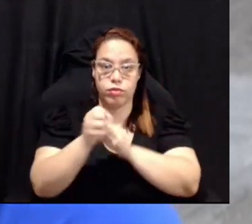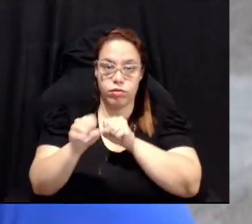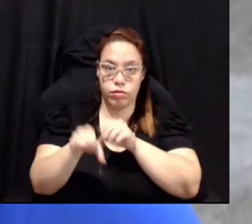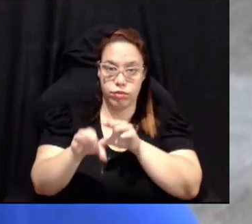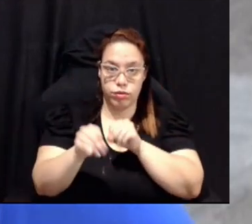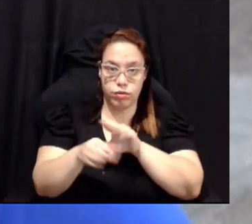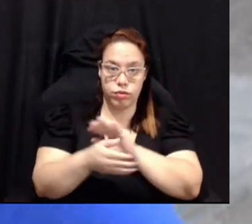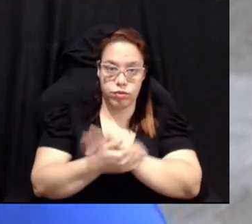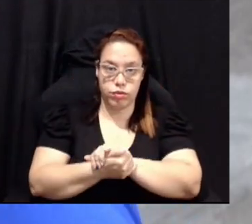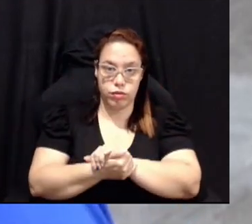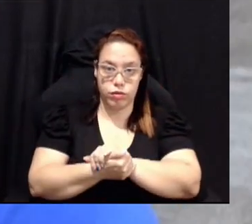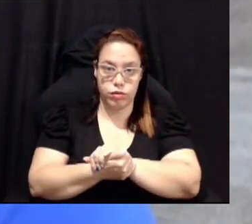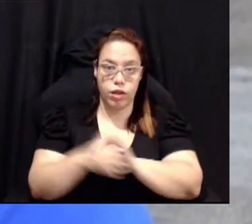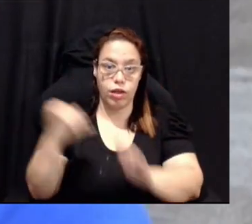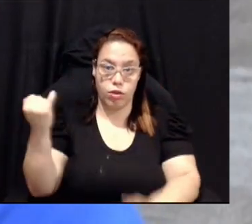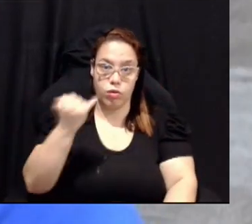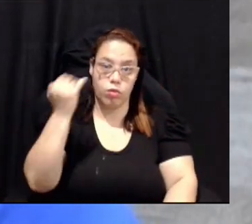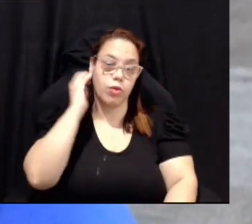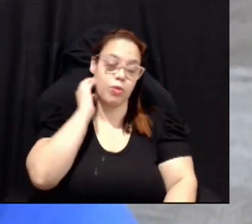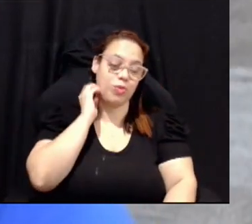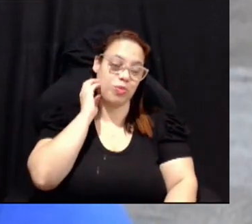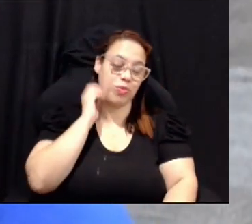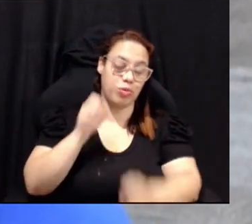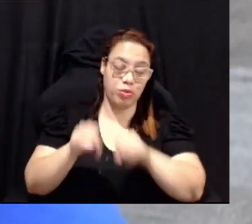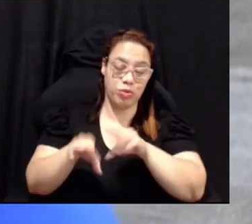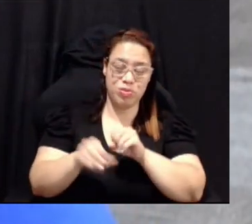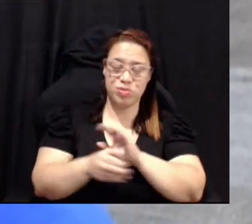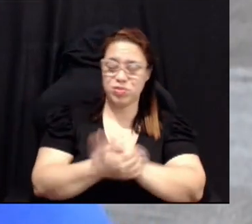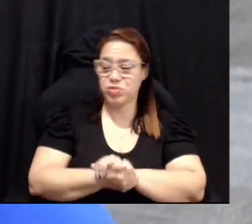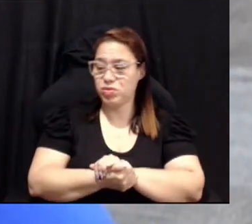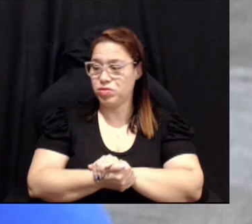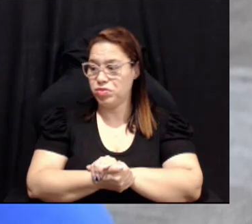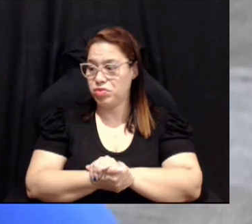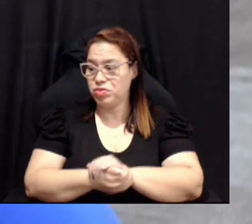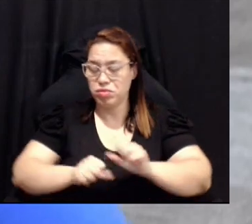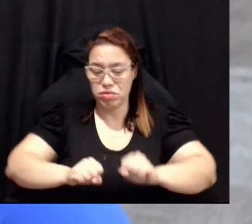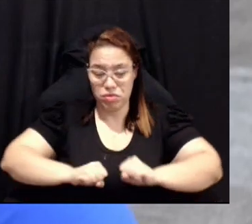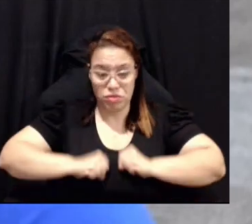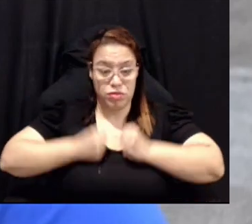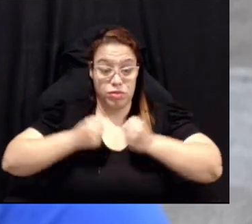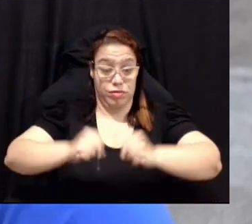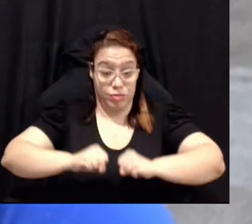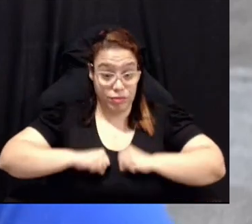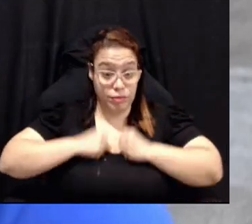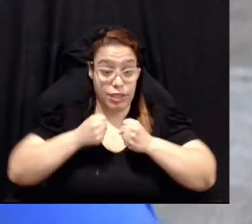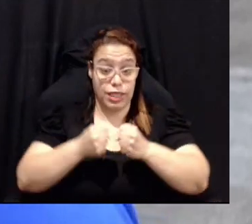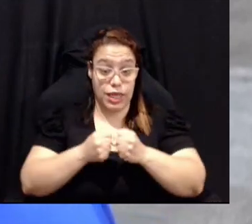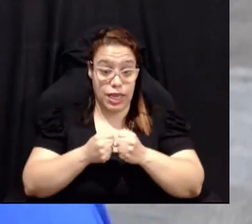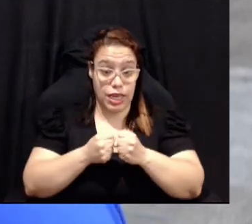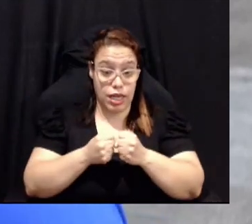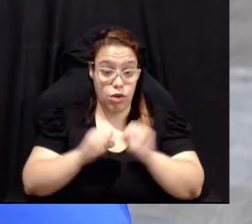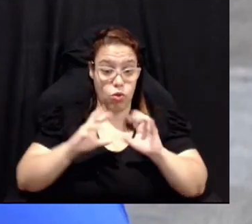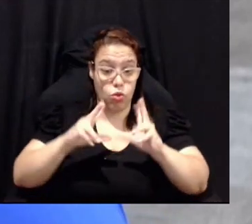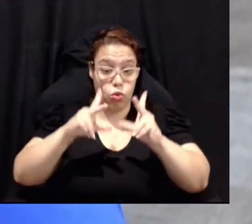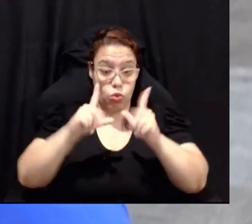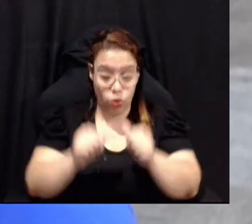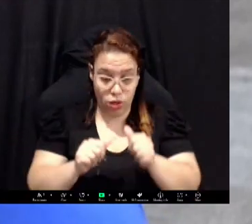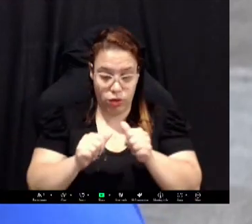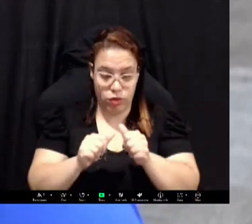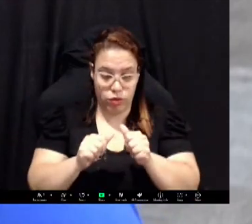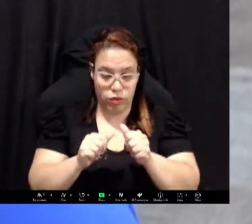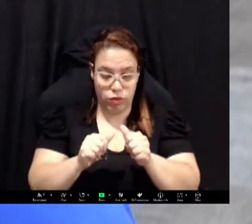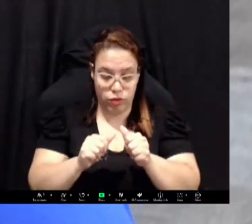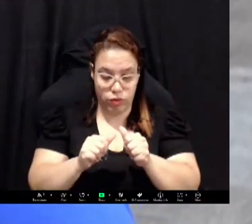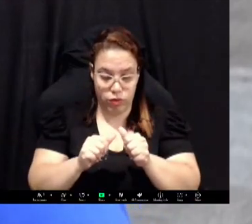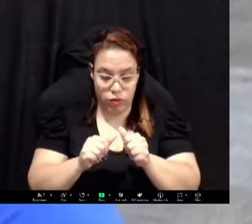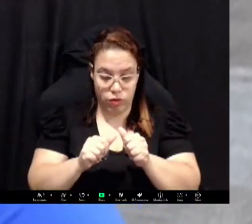defende a importância da educação. O que a gente tem lutado é que a educação seja universal e seja um